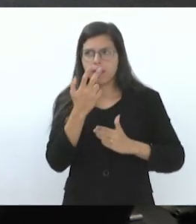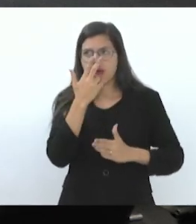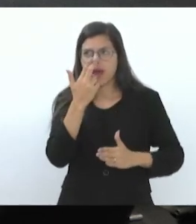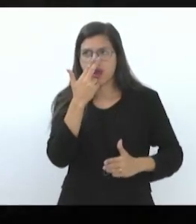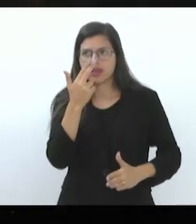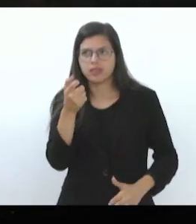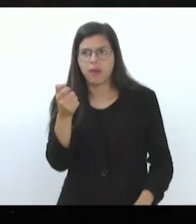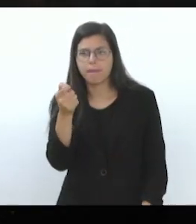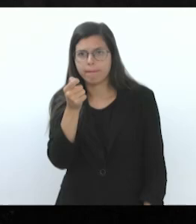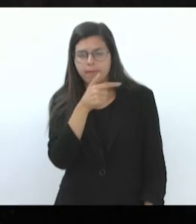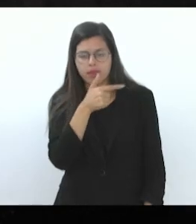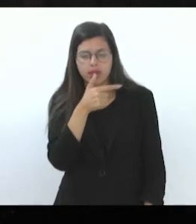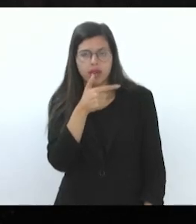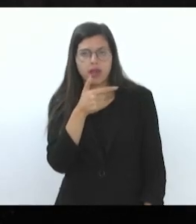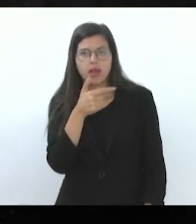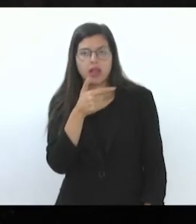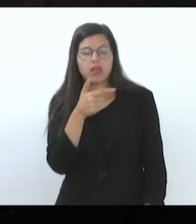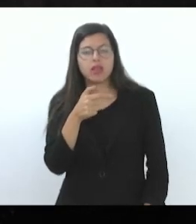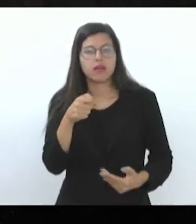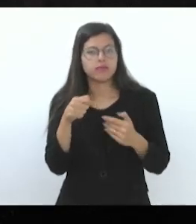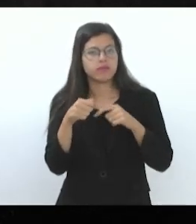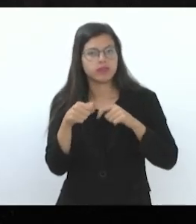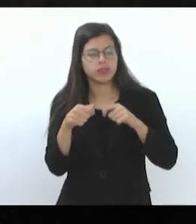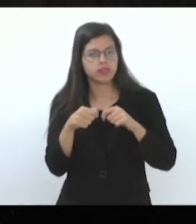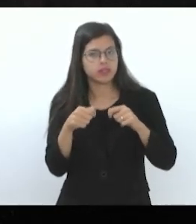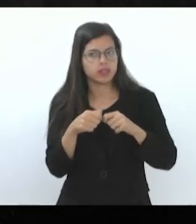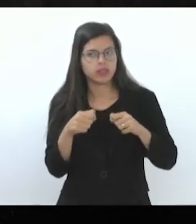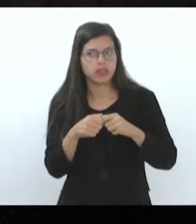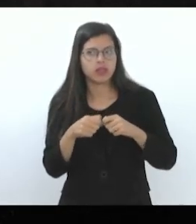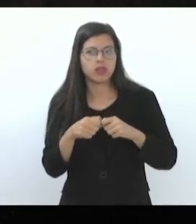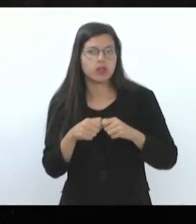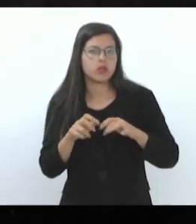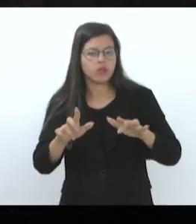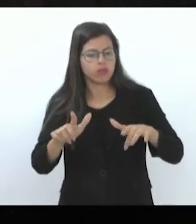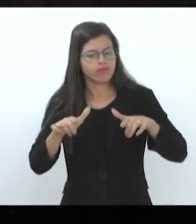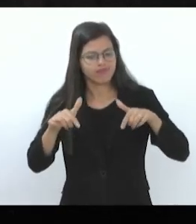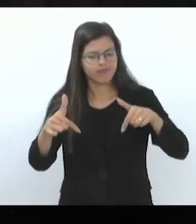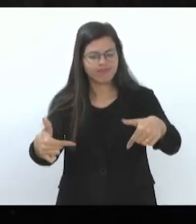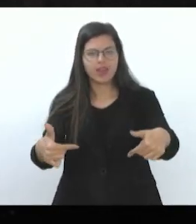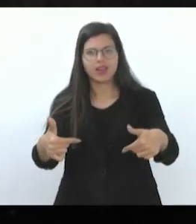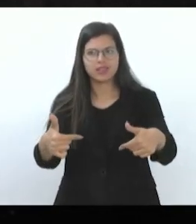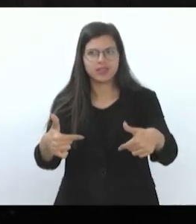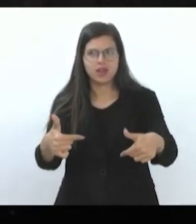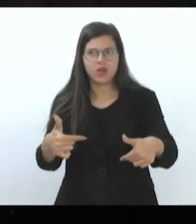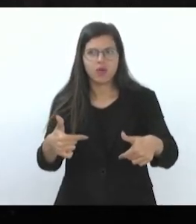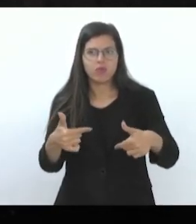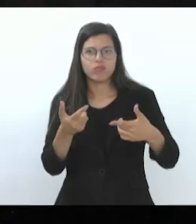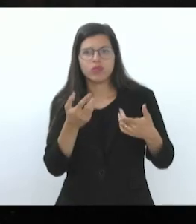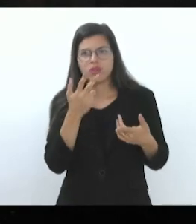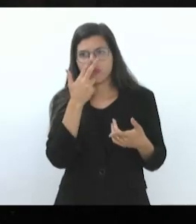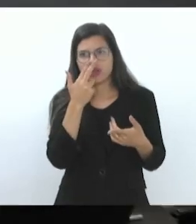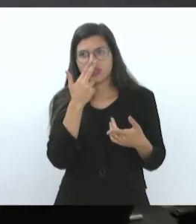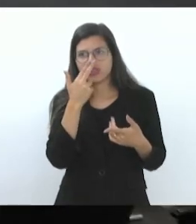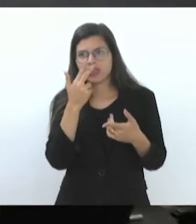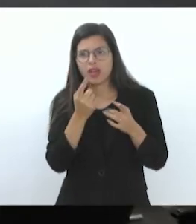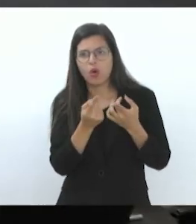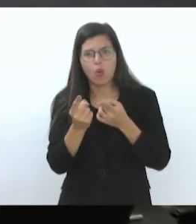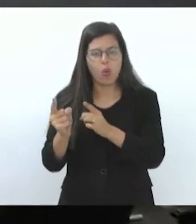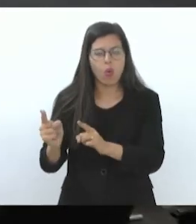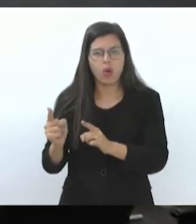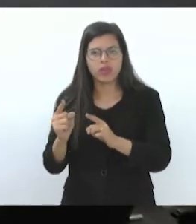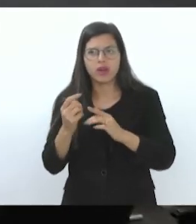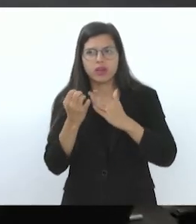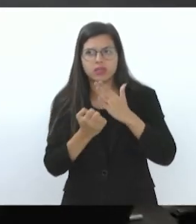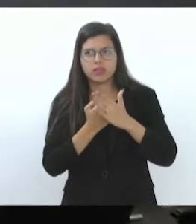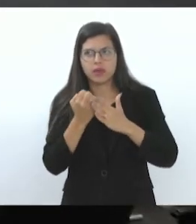Essa empresa está prestando um serviço que desonra as empresas de saneamento. Muito obrigado, senhora presidente.